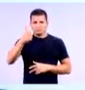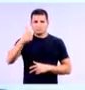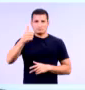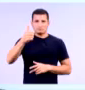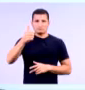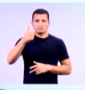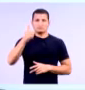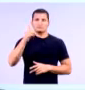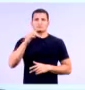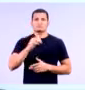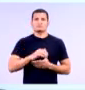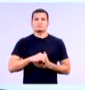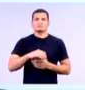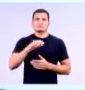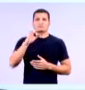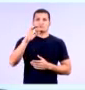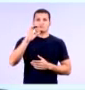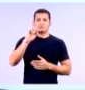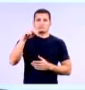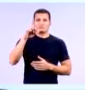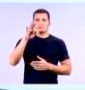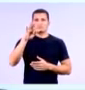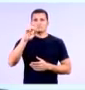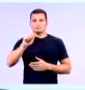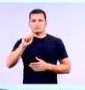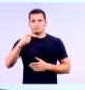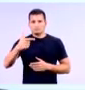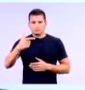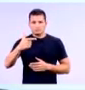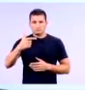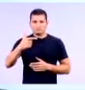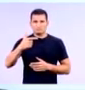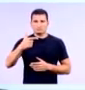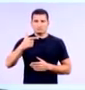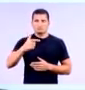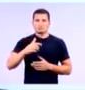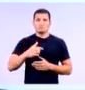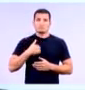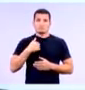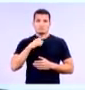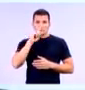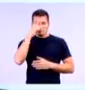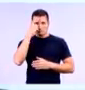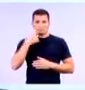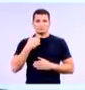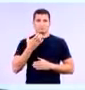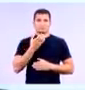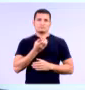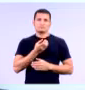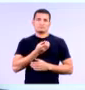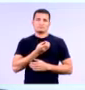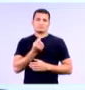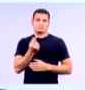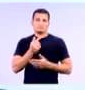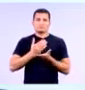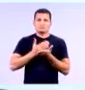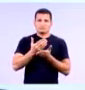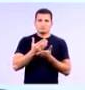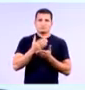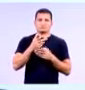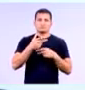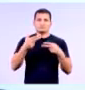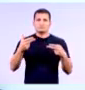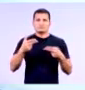tudo com valores padrão. O conta 2, um estado personalizado, com os valores que eu quis iniciar o objeto.